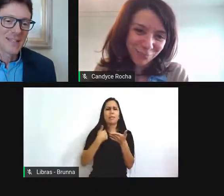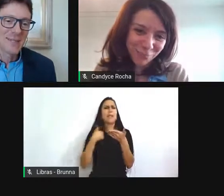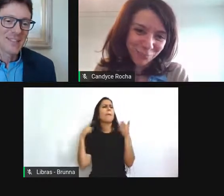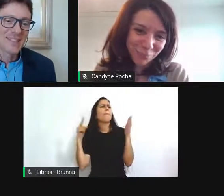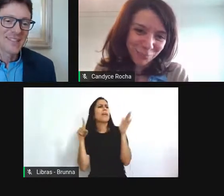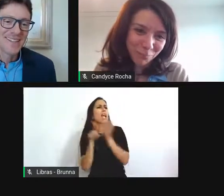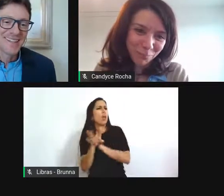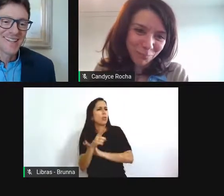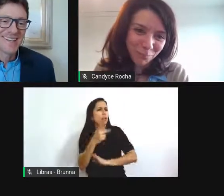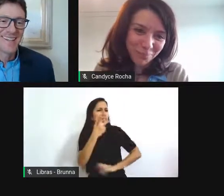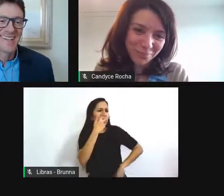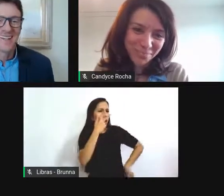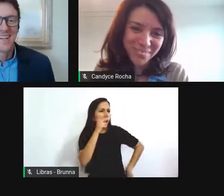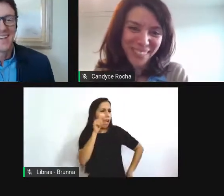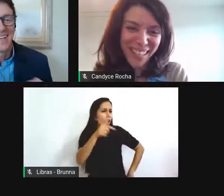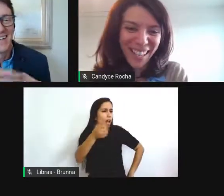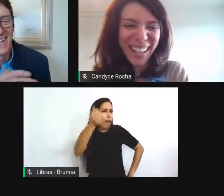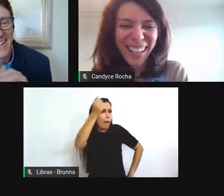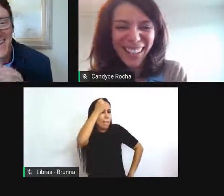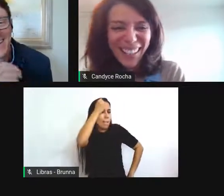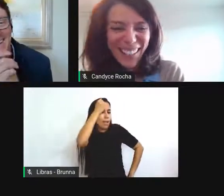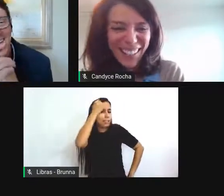Você está arrependido?